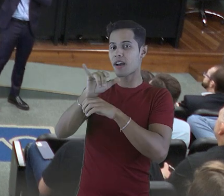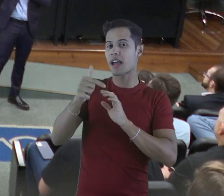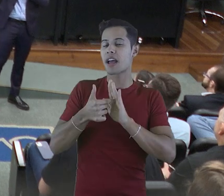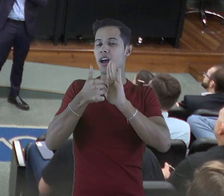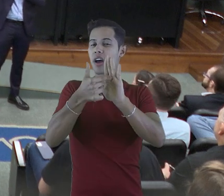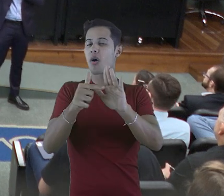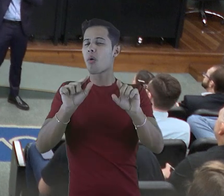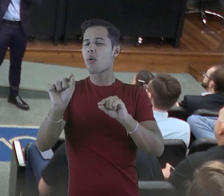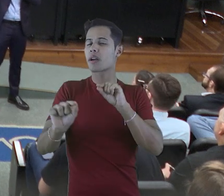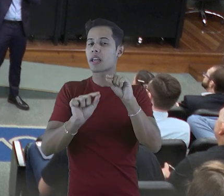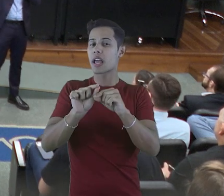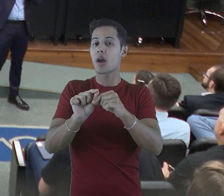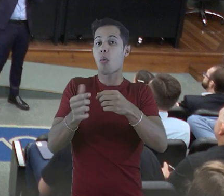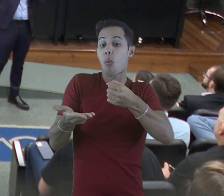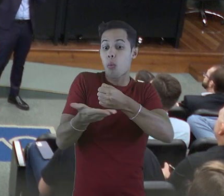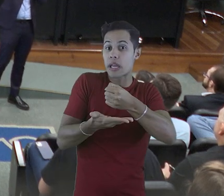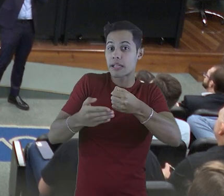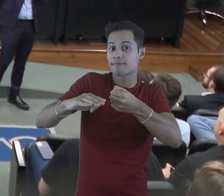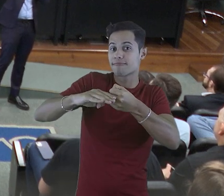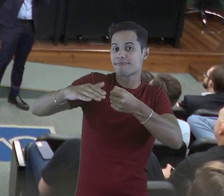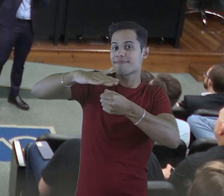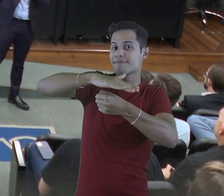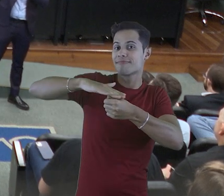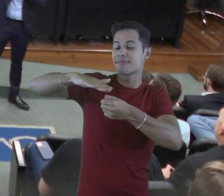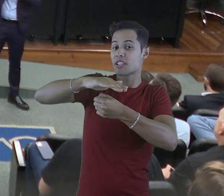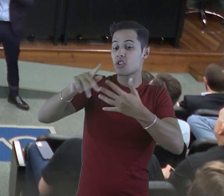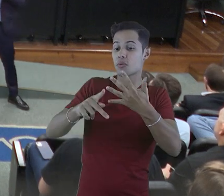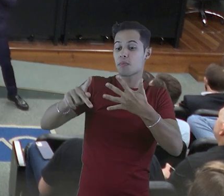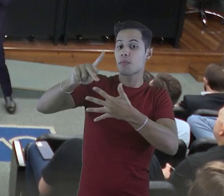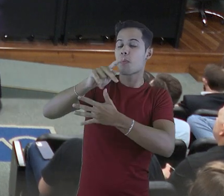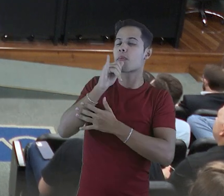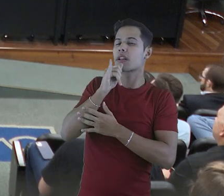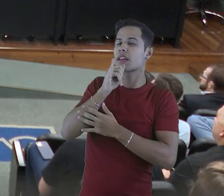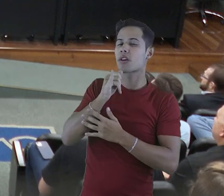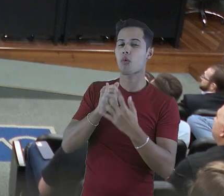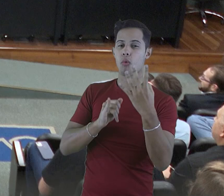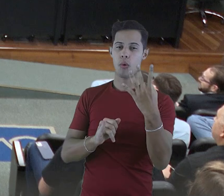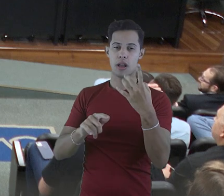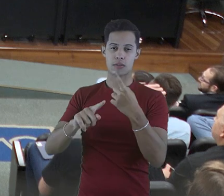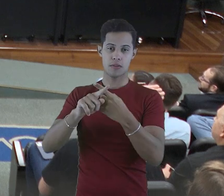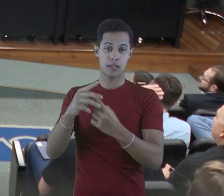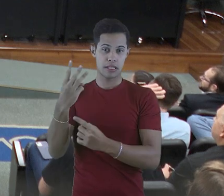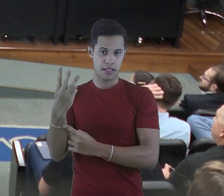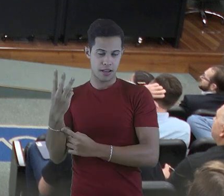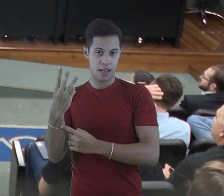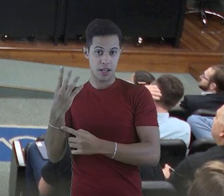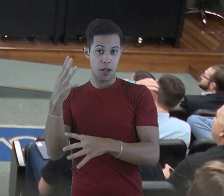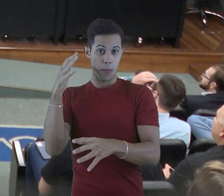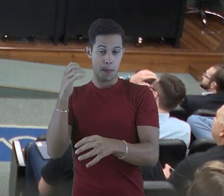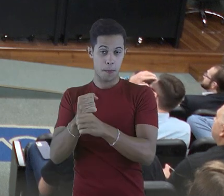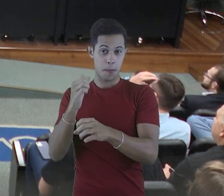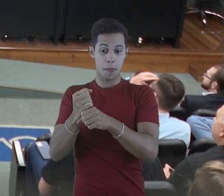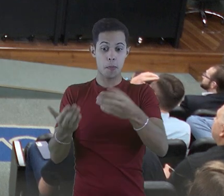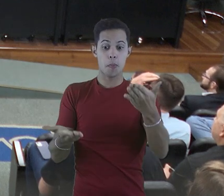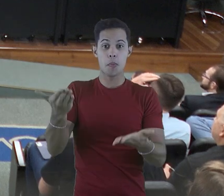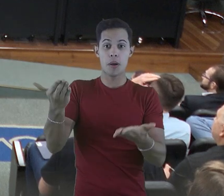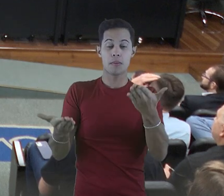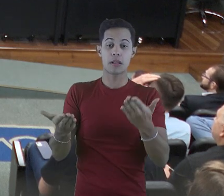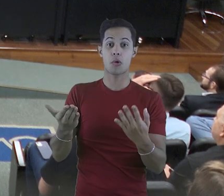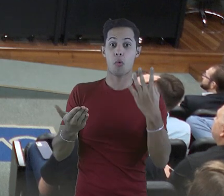vezes 3 se for probabilidade 4 e impacto 3 vai dar 12